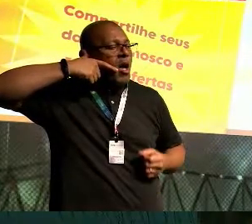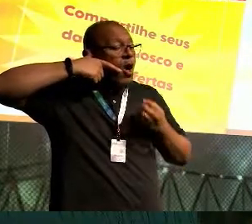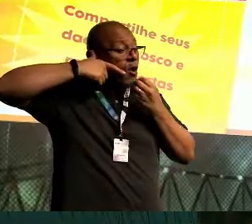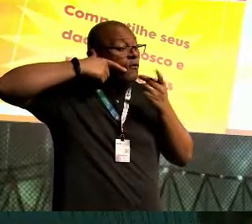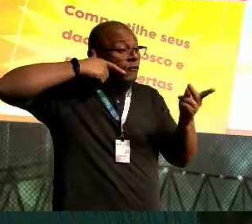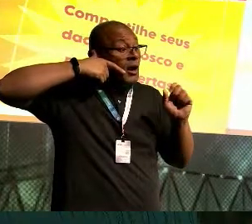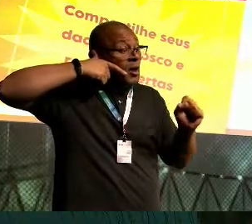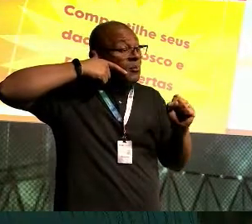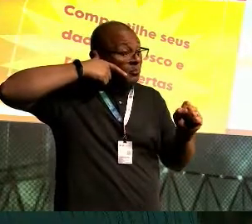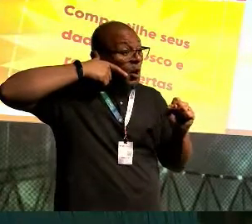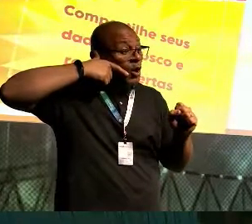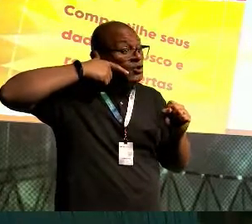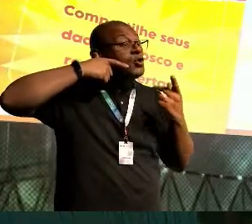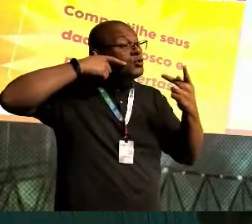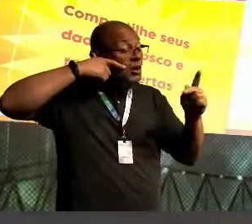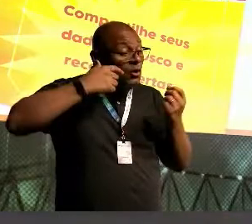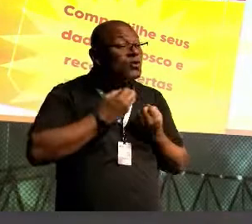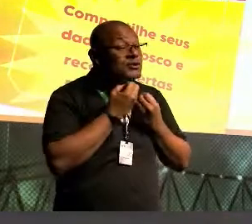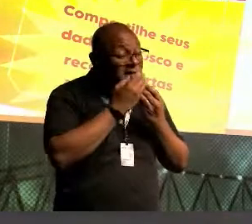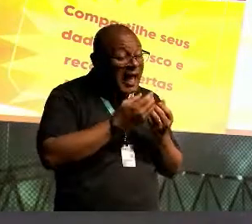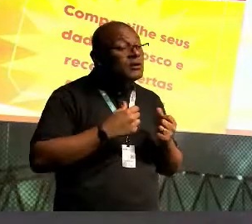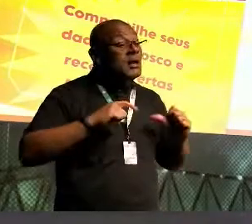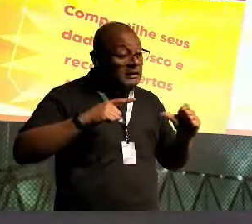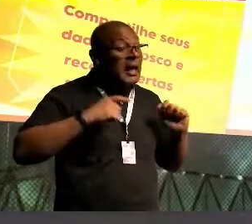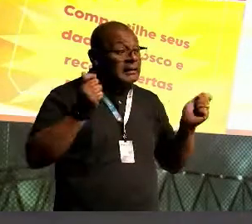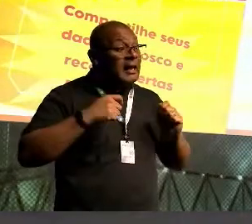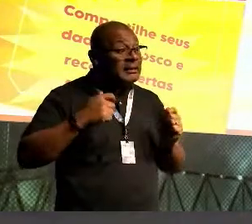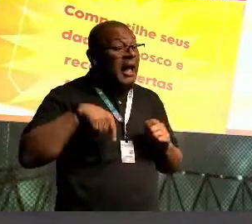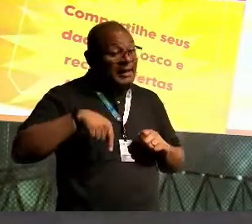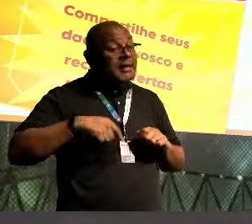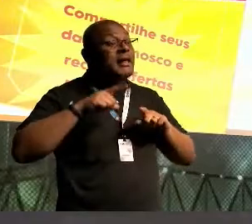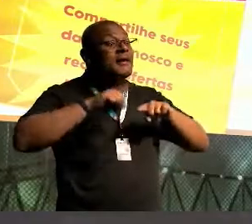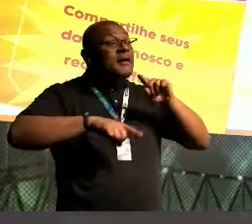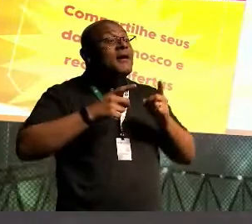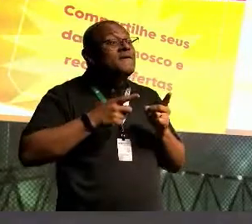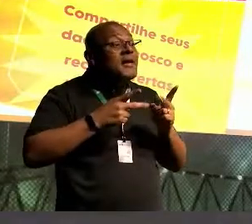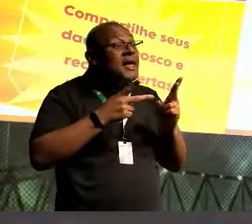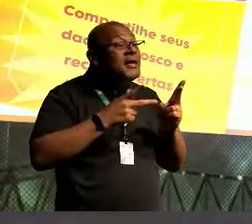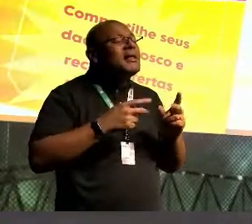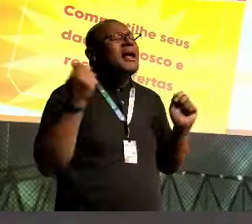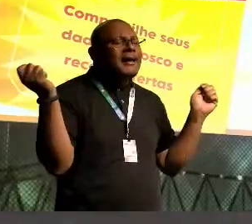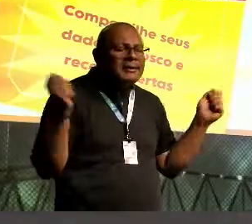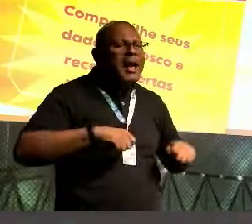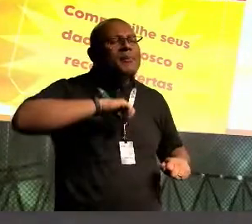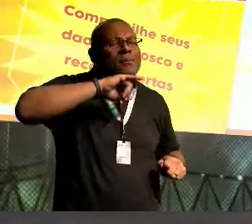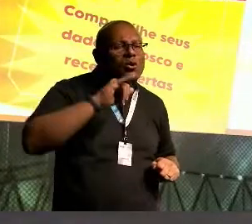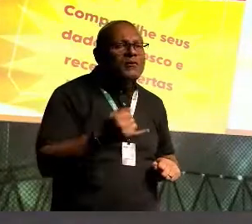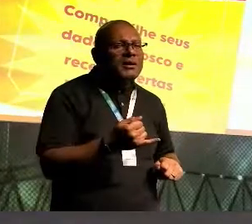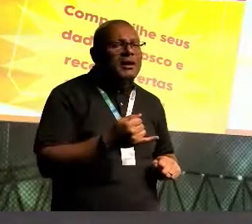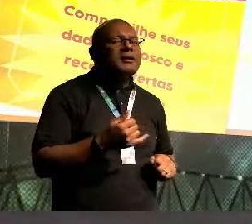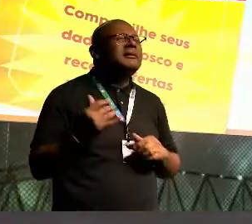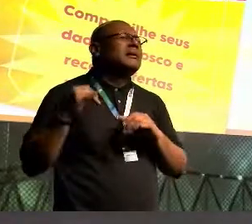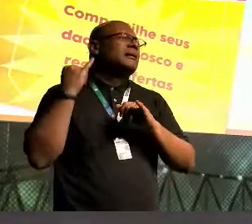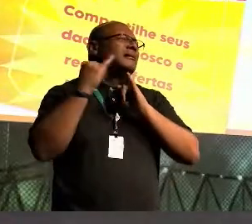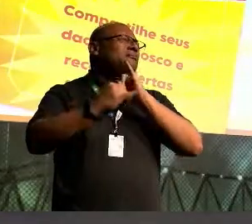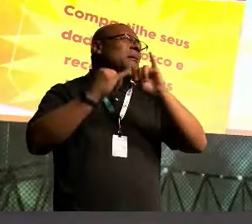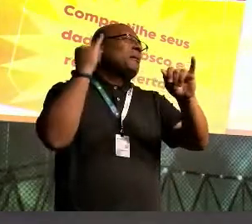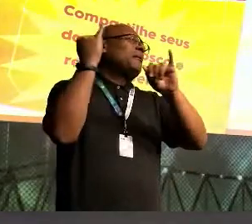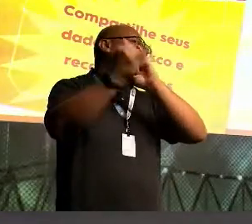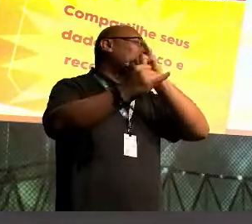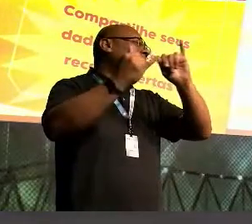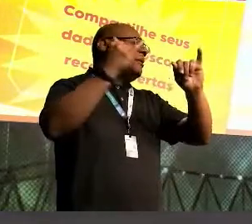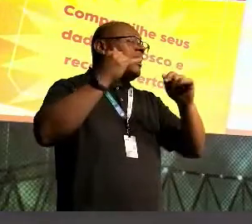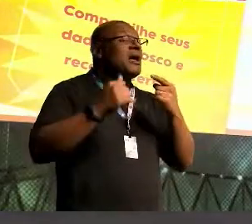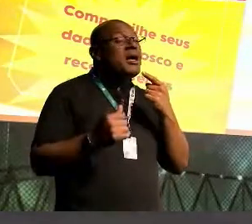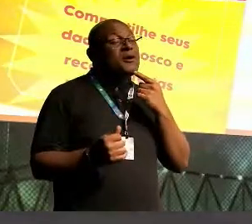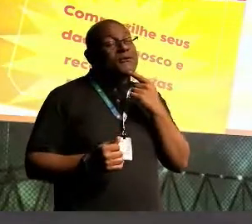seus dados, senhor, você vai ter produtos exclusivos aqui com a gente. Então, estou fazendo uma crítica aqui, não são todos, está melhorando, como eu